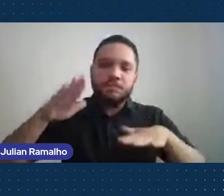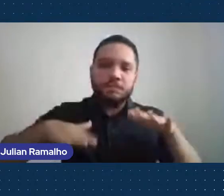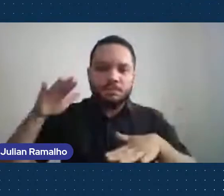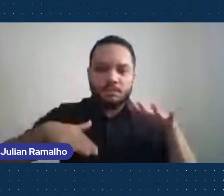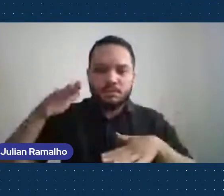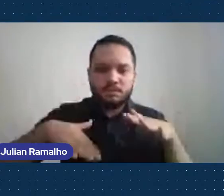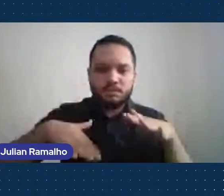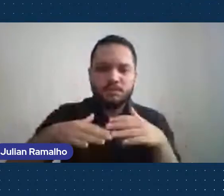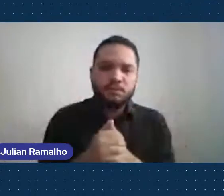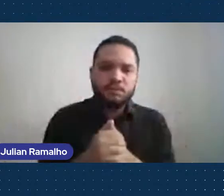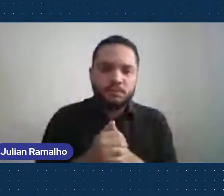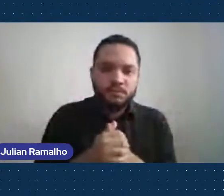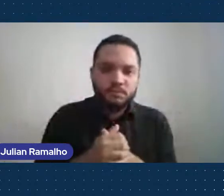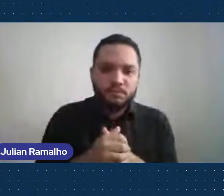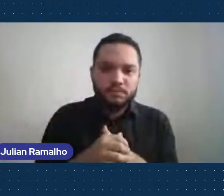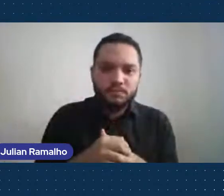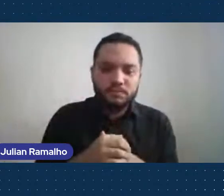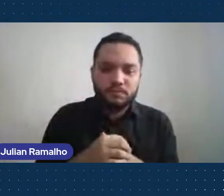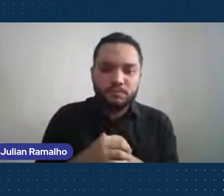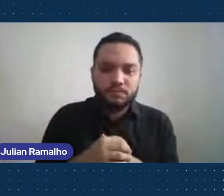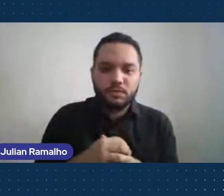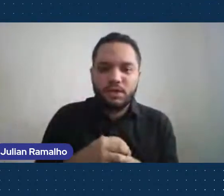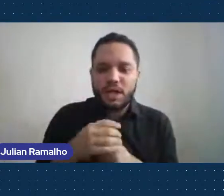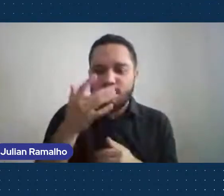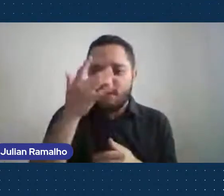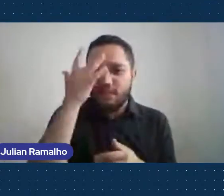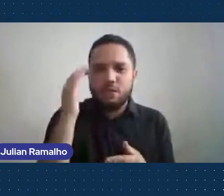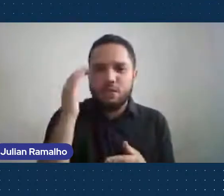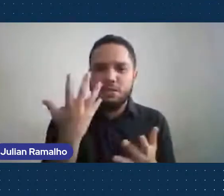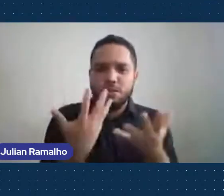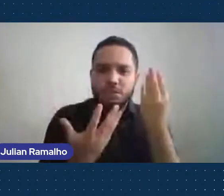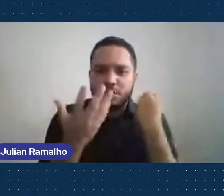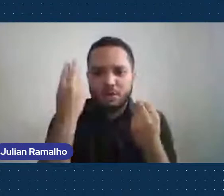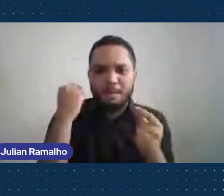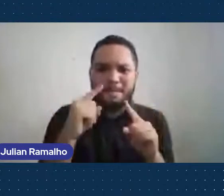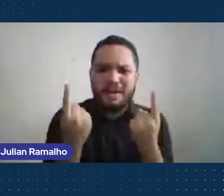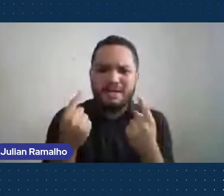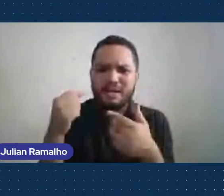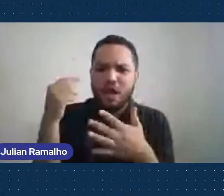passam despercebidos e, às vezes, eles são definitivos